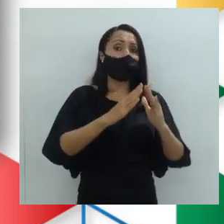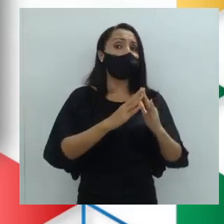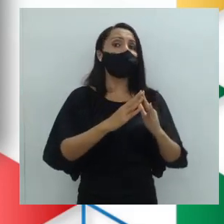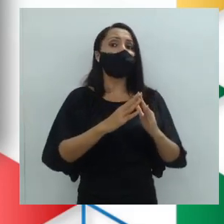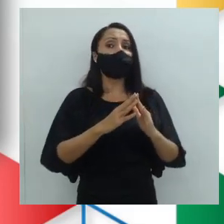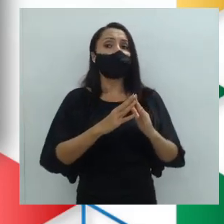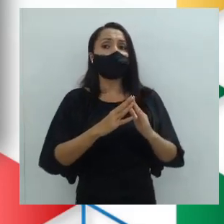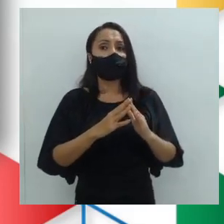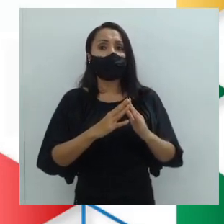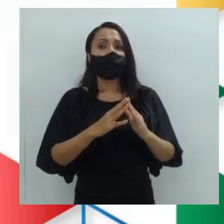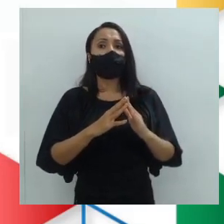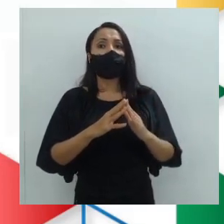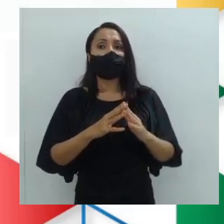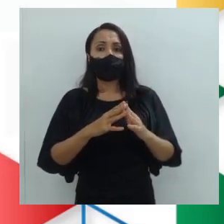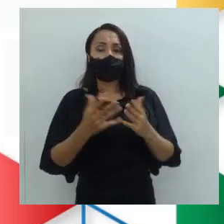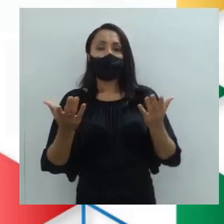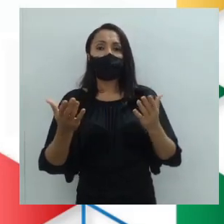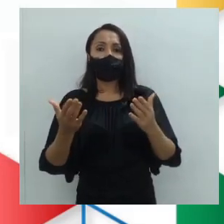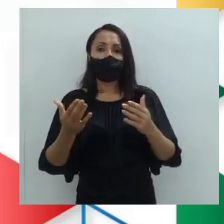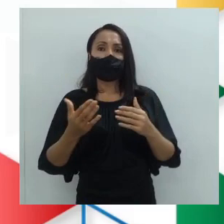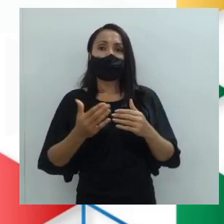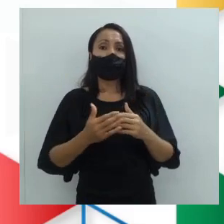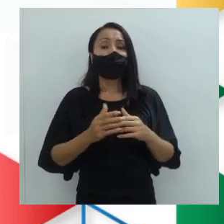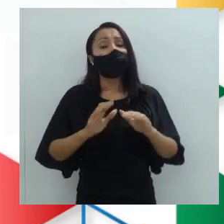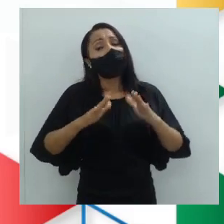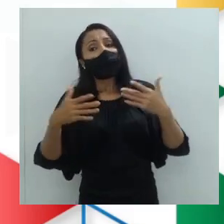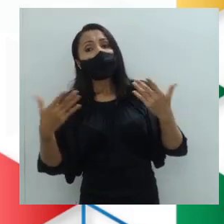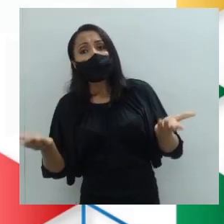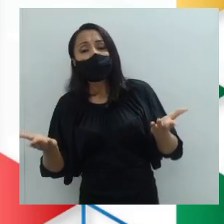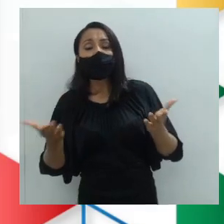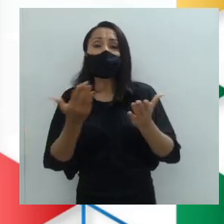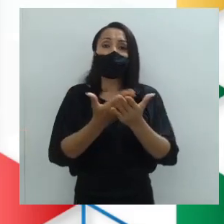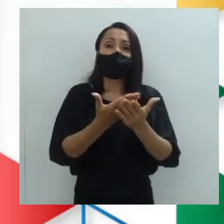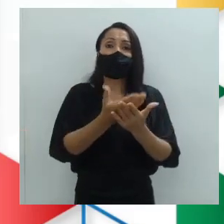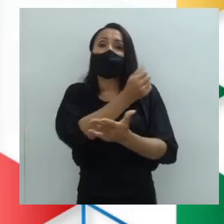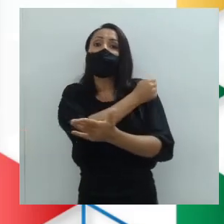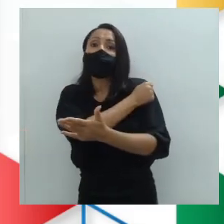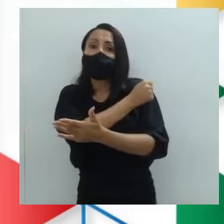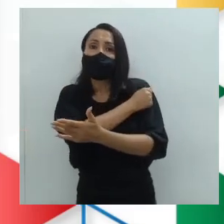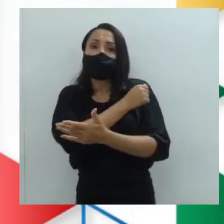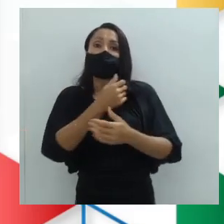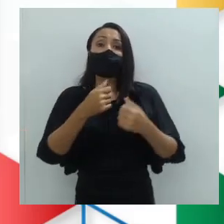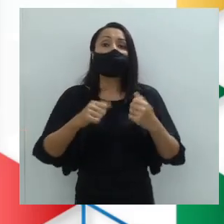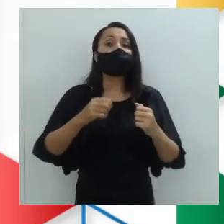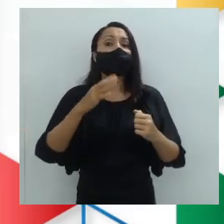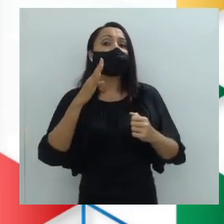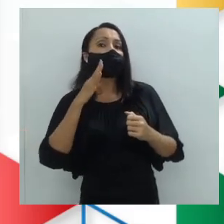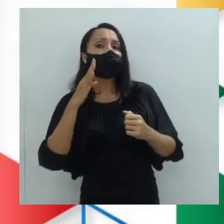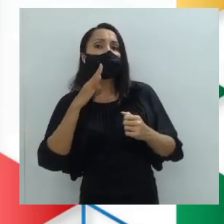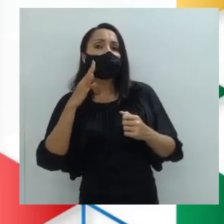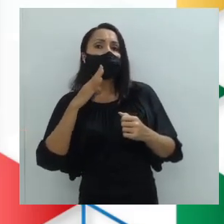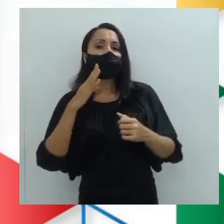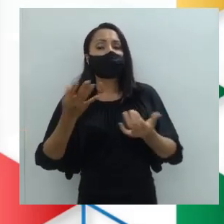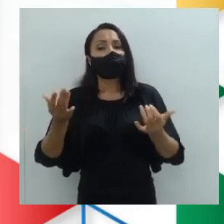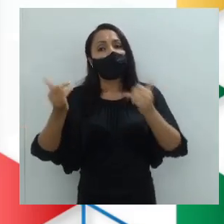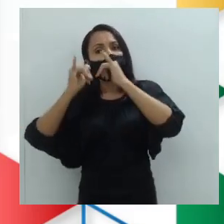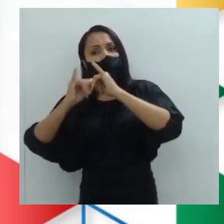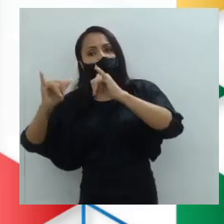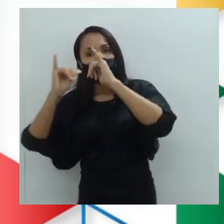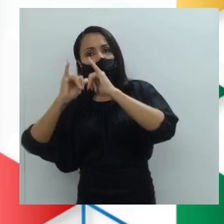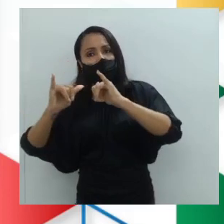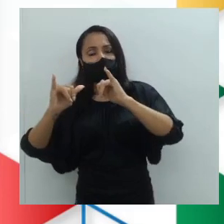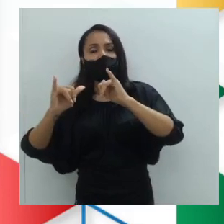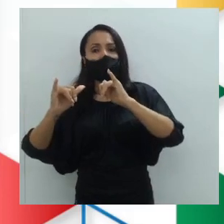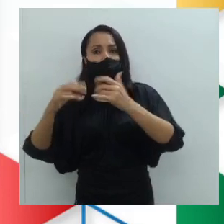vai retornar mais tarde. Então é isso aí, estudante. Nós temos que conhecer aquilo que é explícito, o que